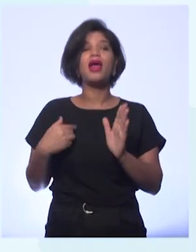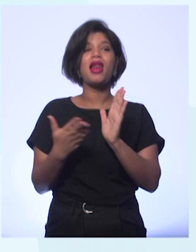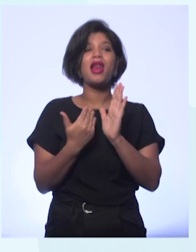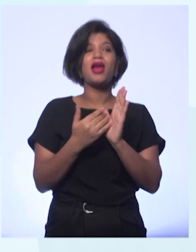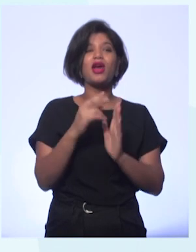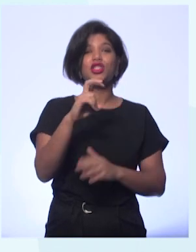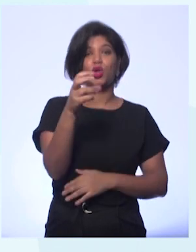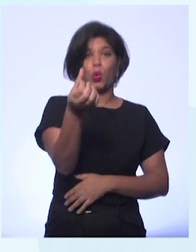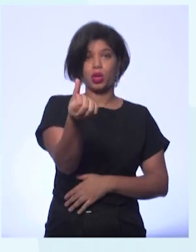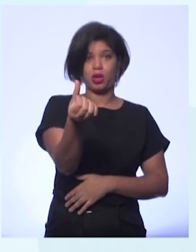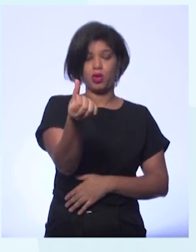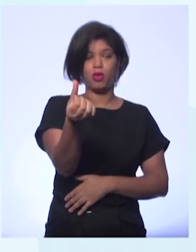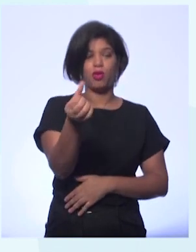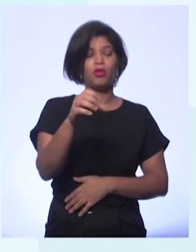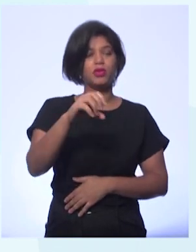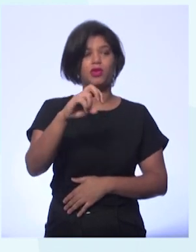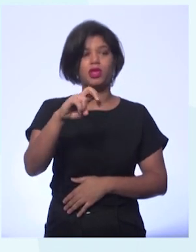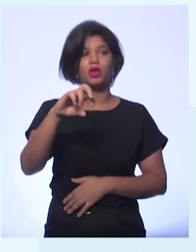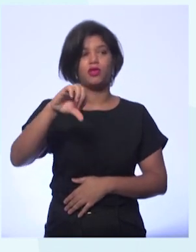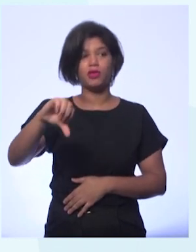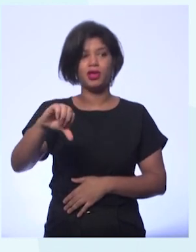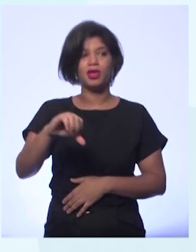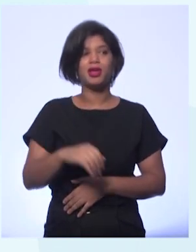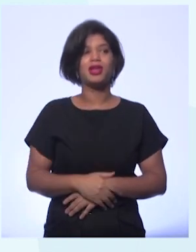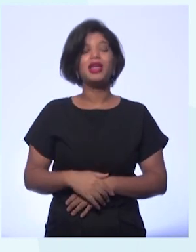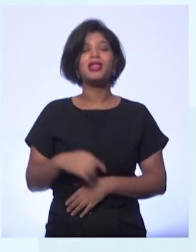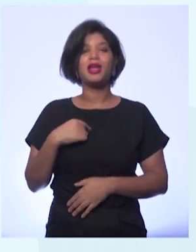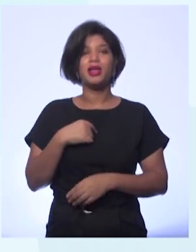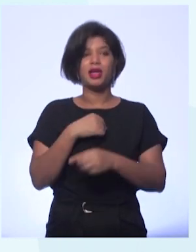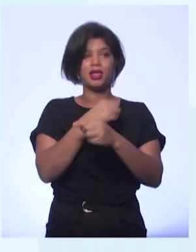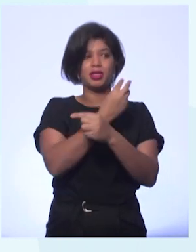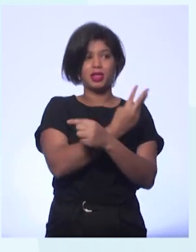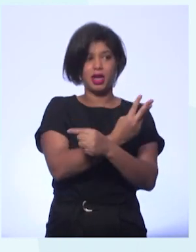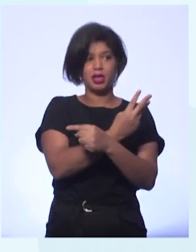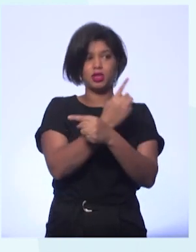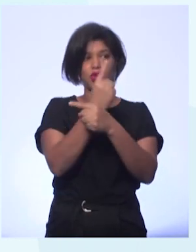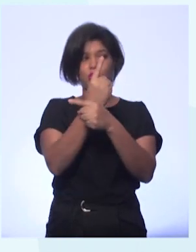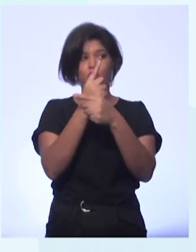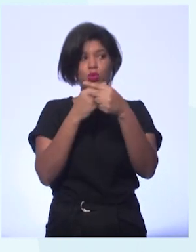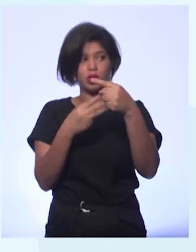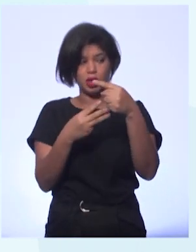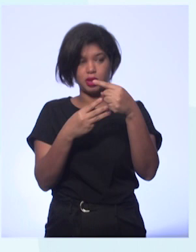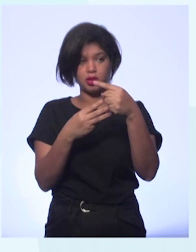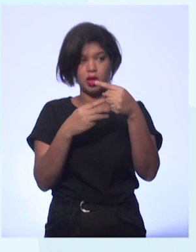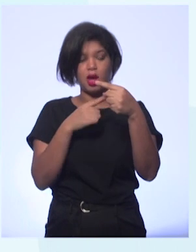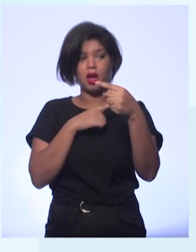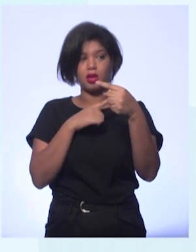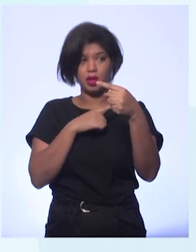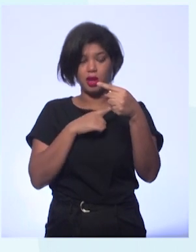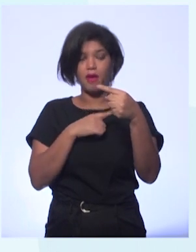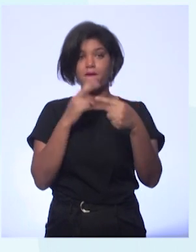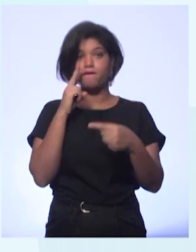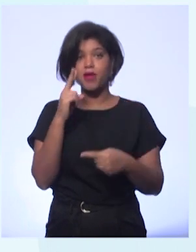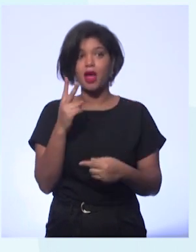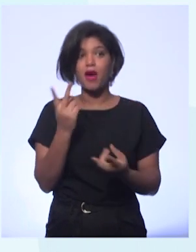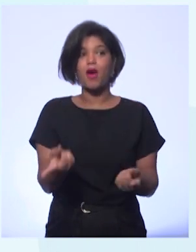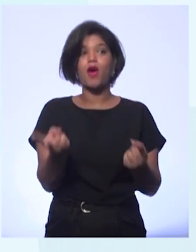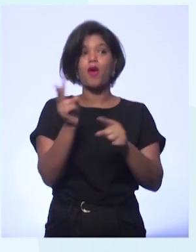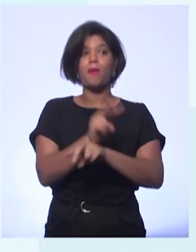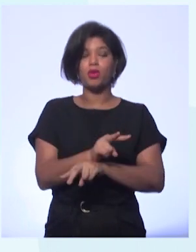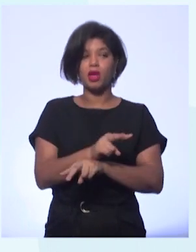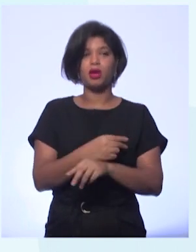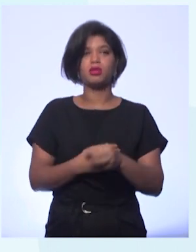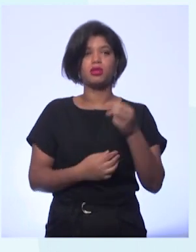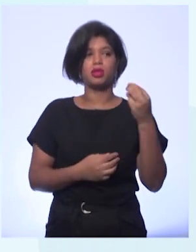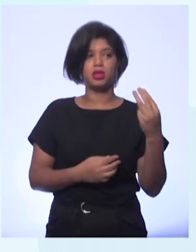página 59. Tá falando lá, ó, que as frações abaixo estão escritas na forma mista. Converta-as em frações impróprias. 3